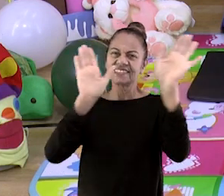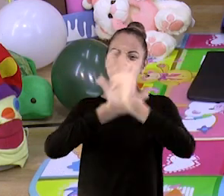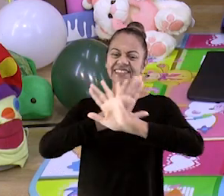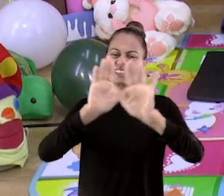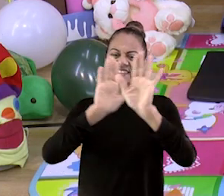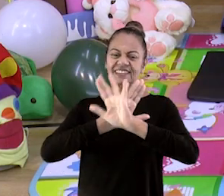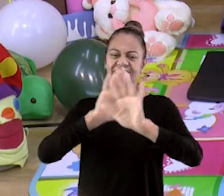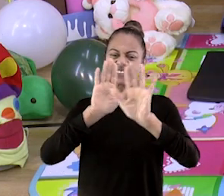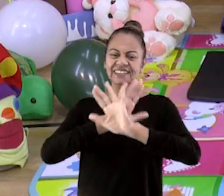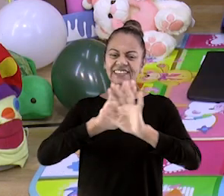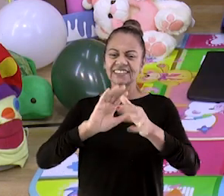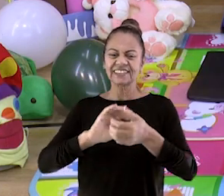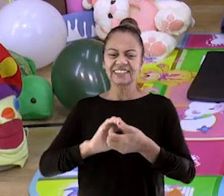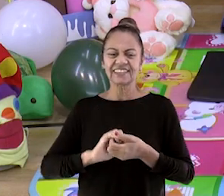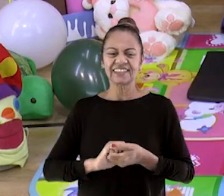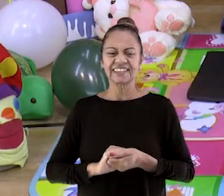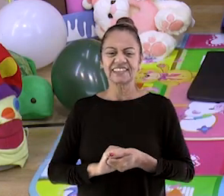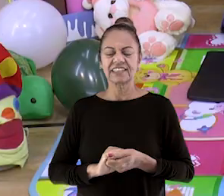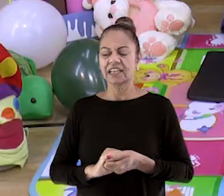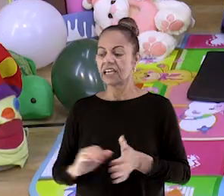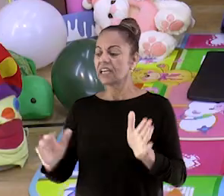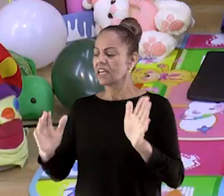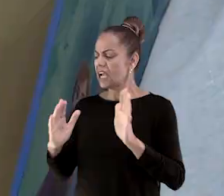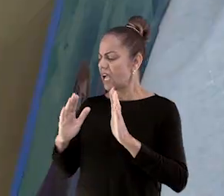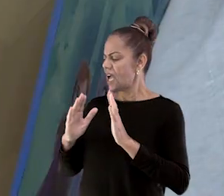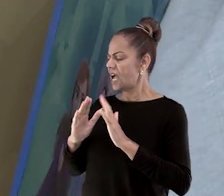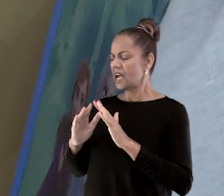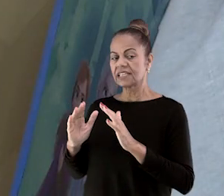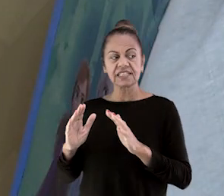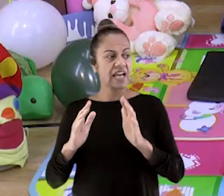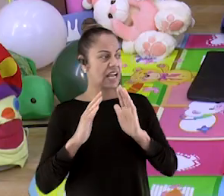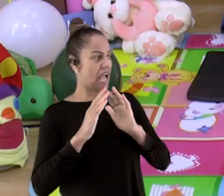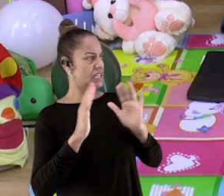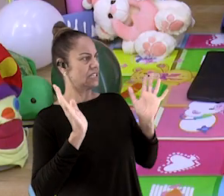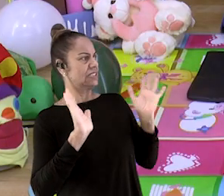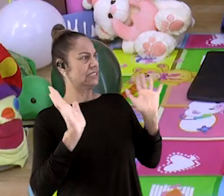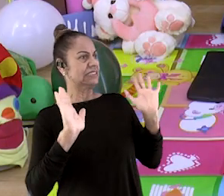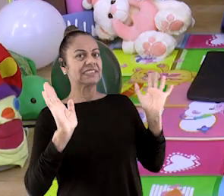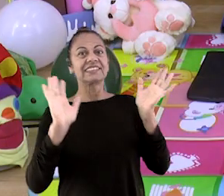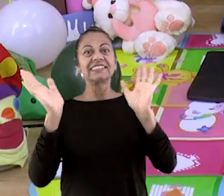tchau tchau casa tchau